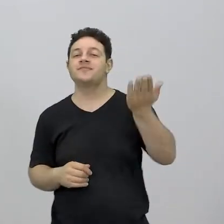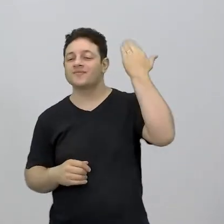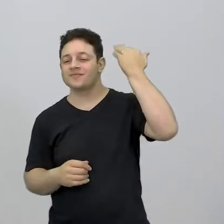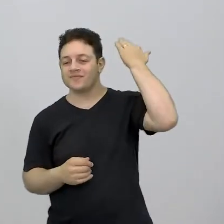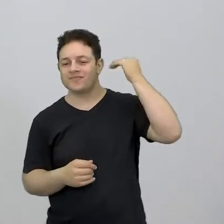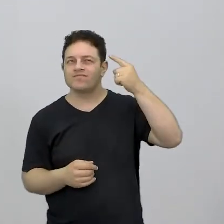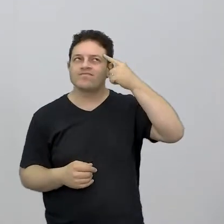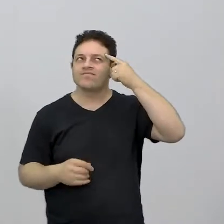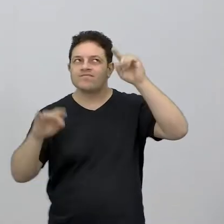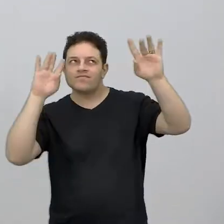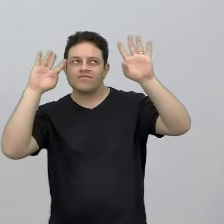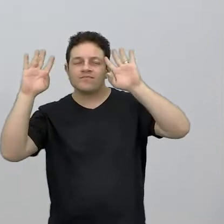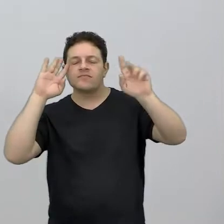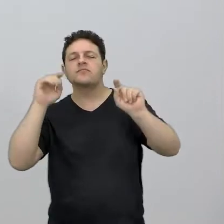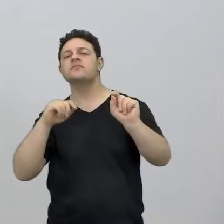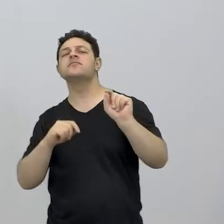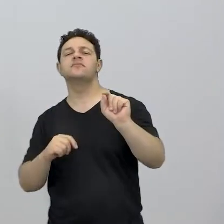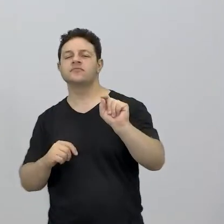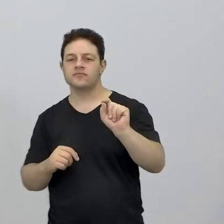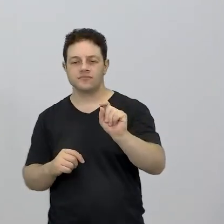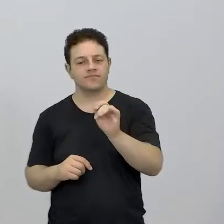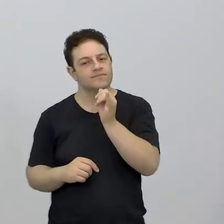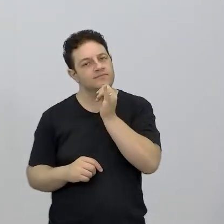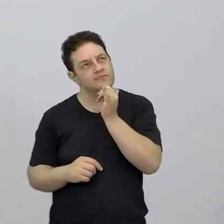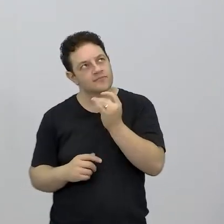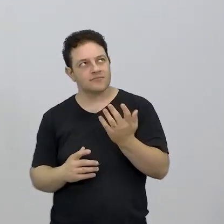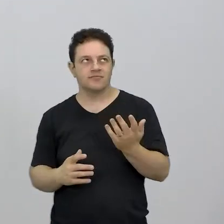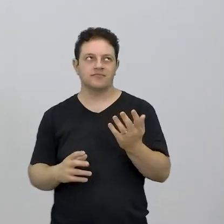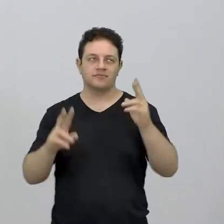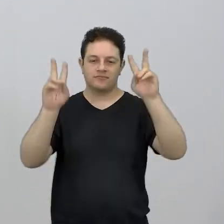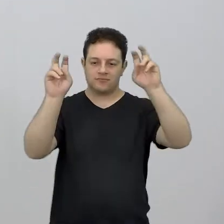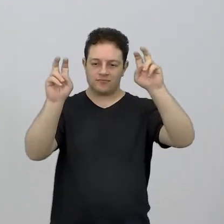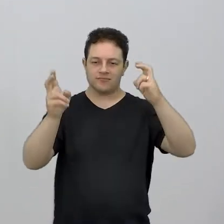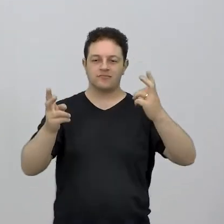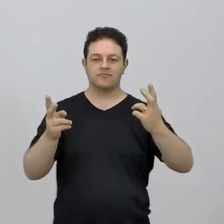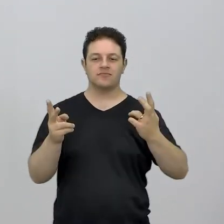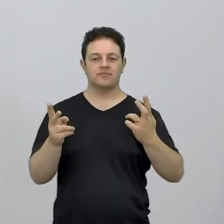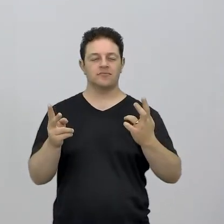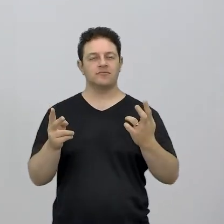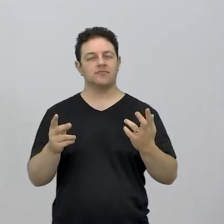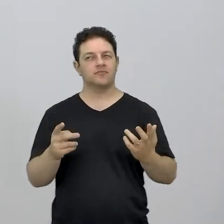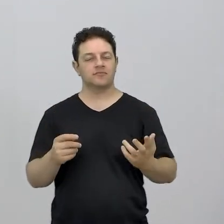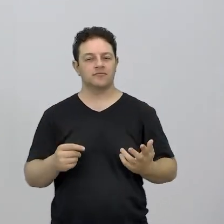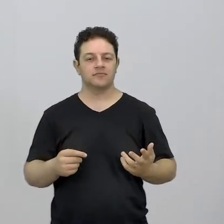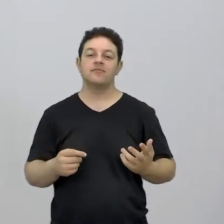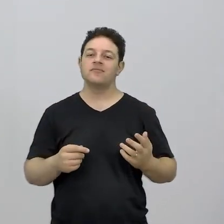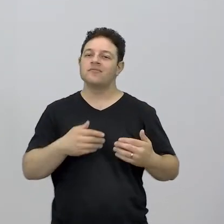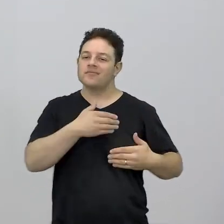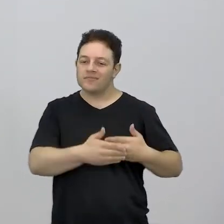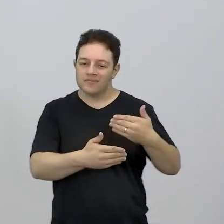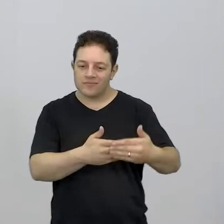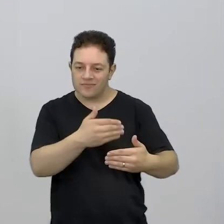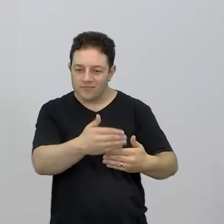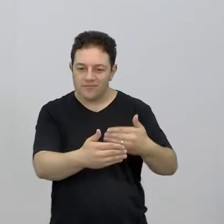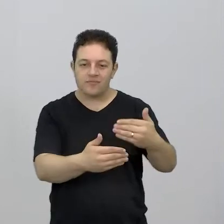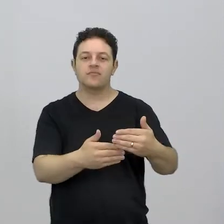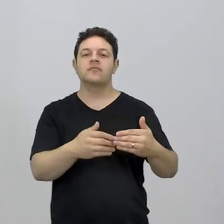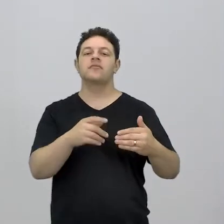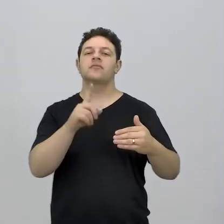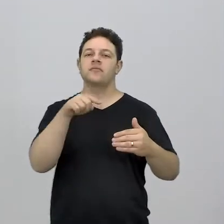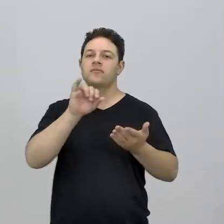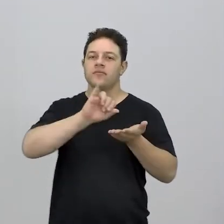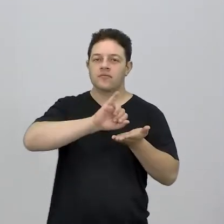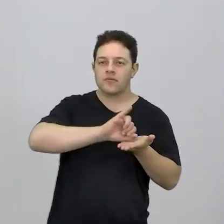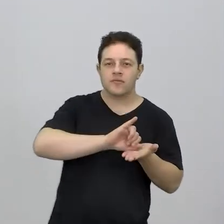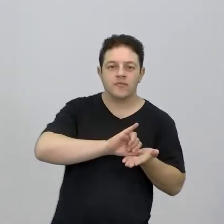então, pensando justamente nessa questão do processo da